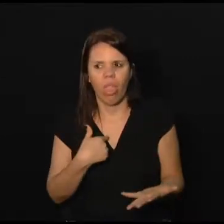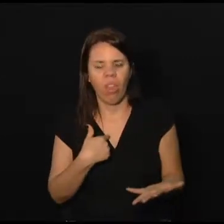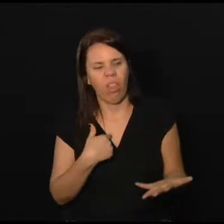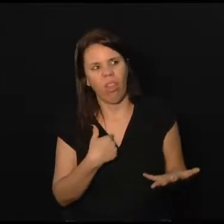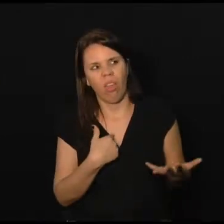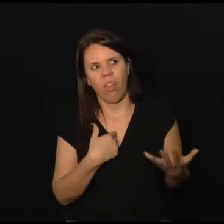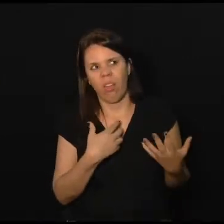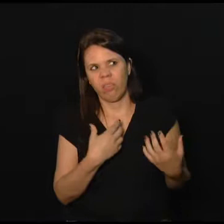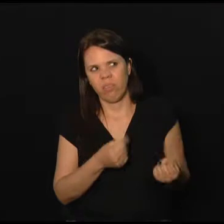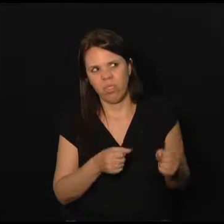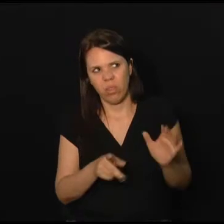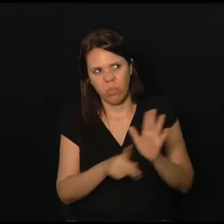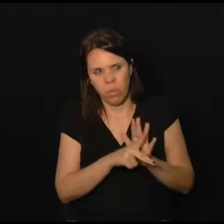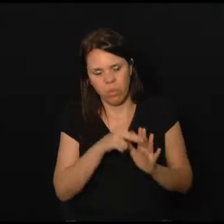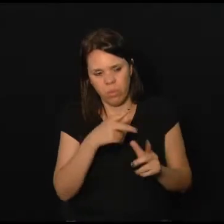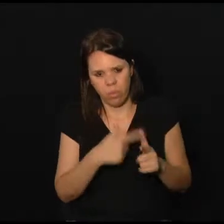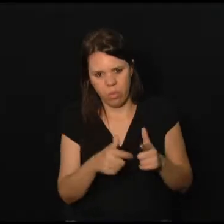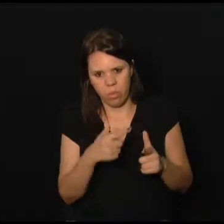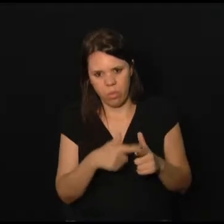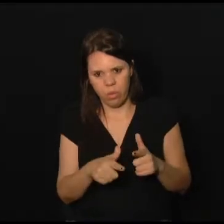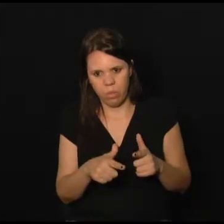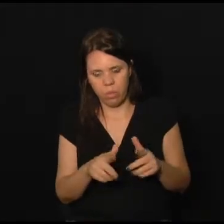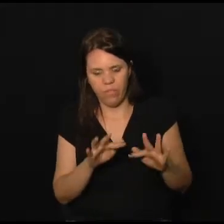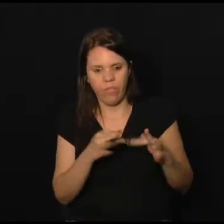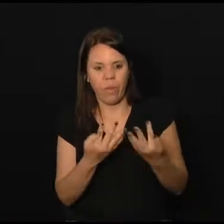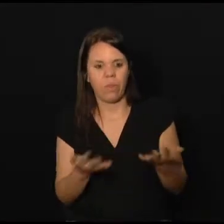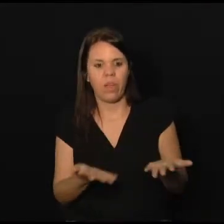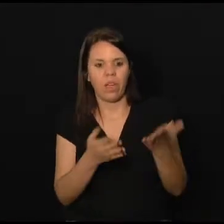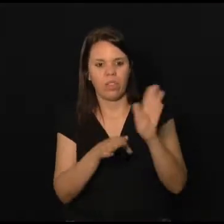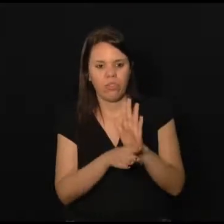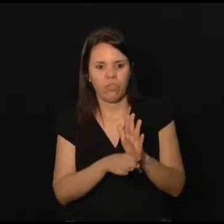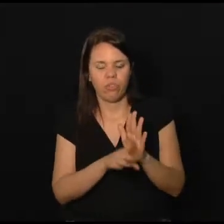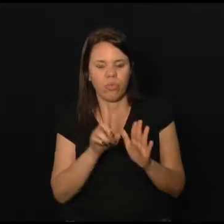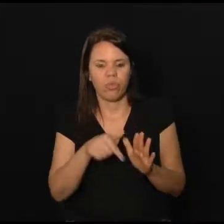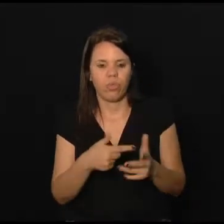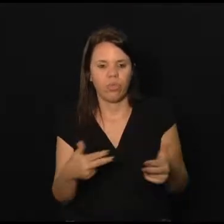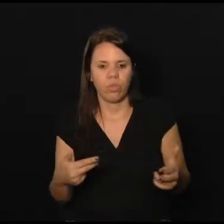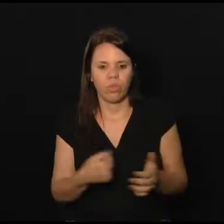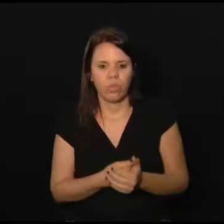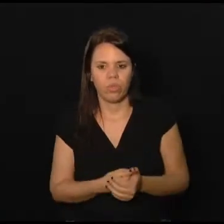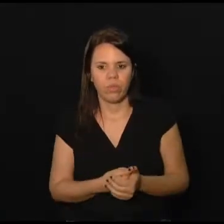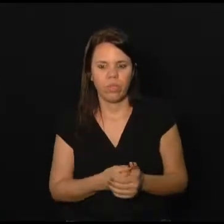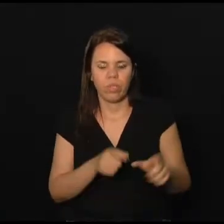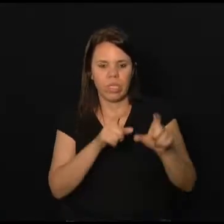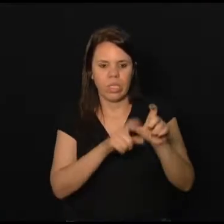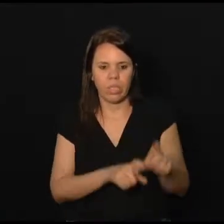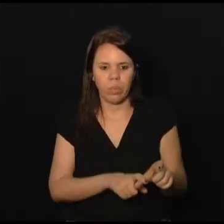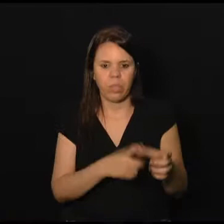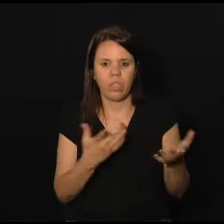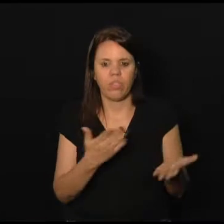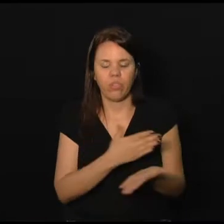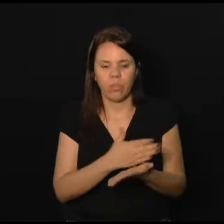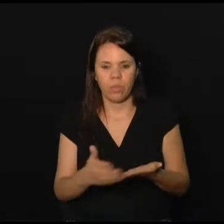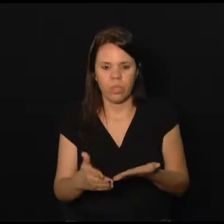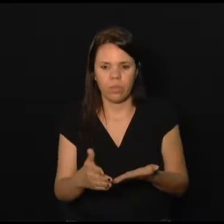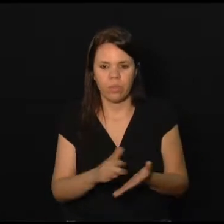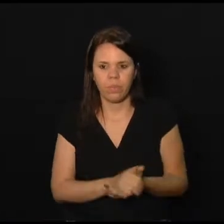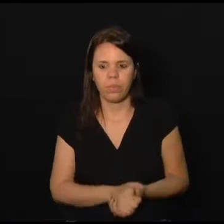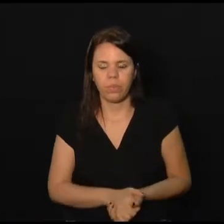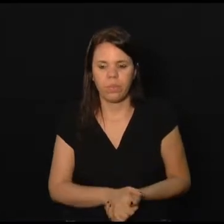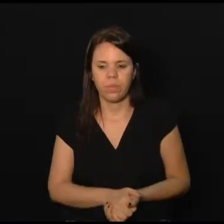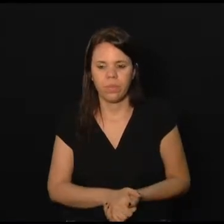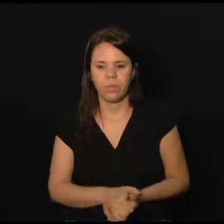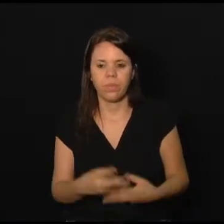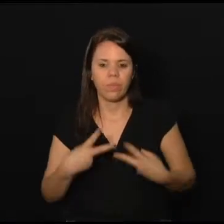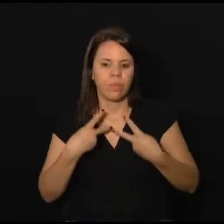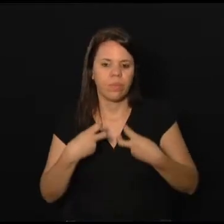próprio problema. Como a família pode contribuir com isso para que o dependente ele comece a